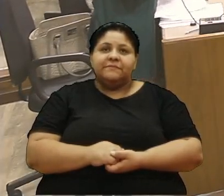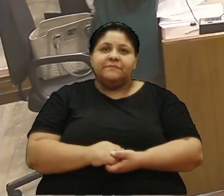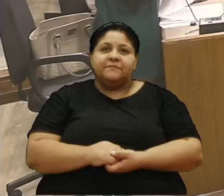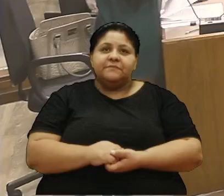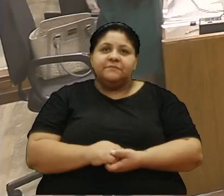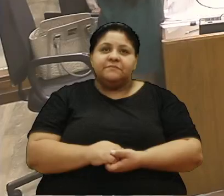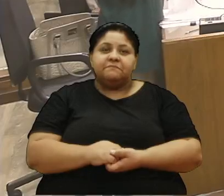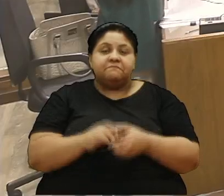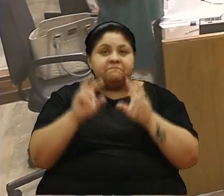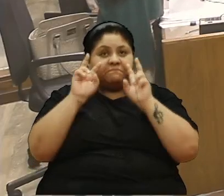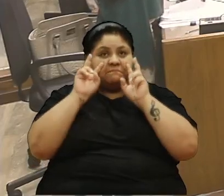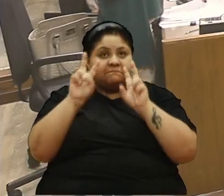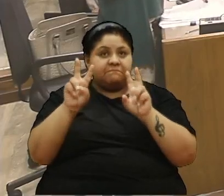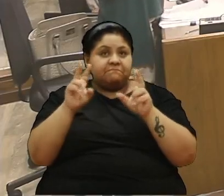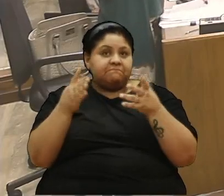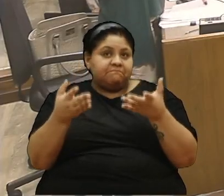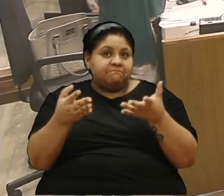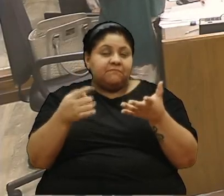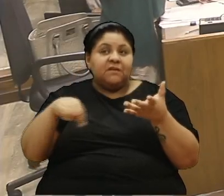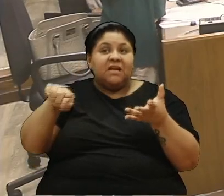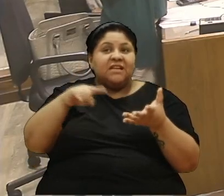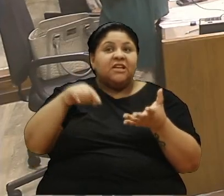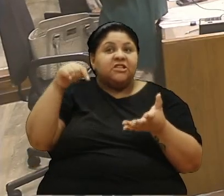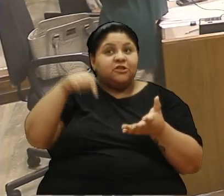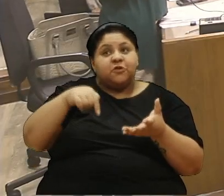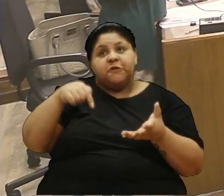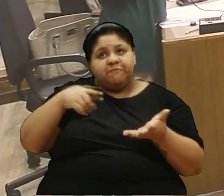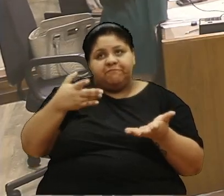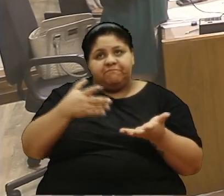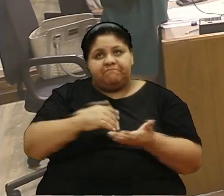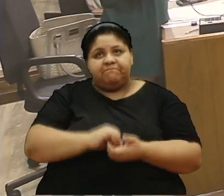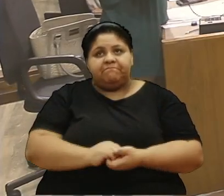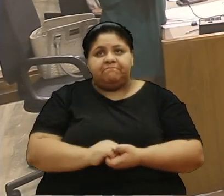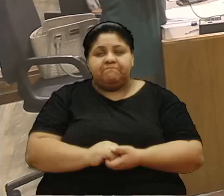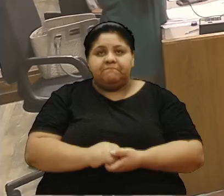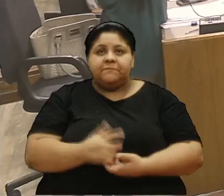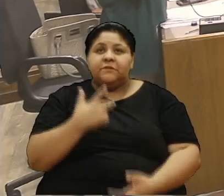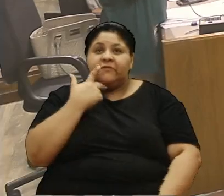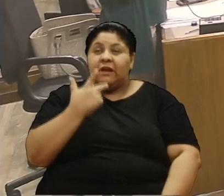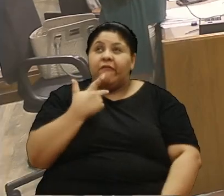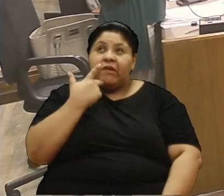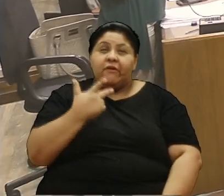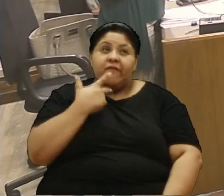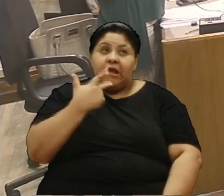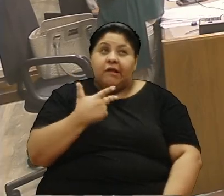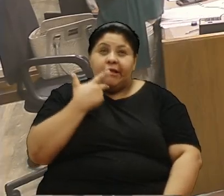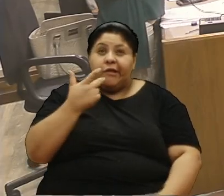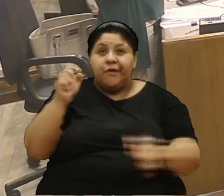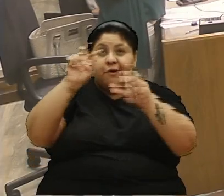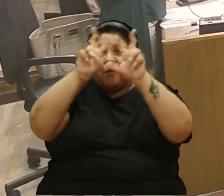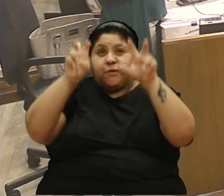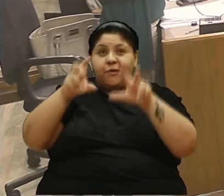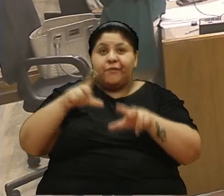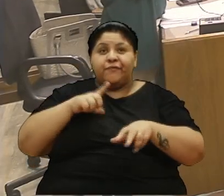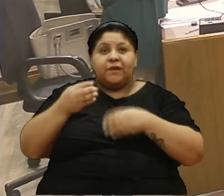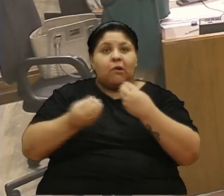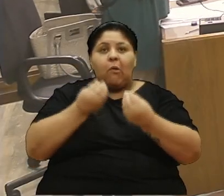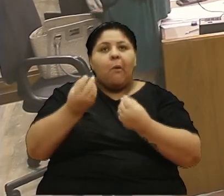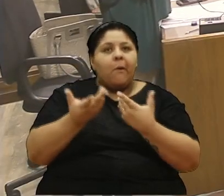Para ver, né? A gente está aqui falando e várias coisas, mas não tem como,